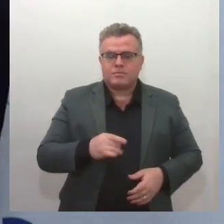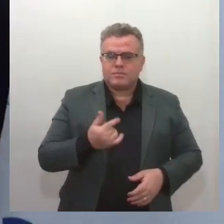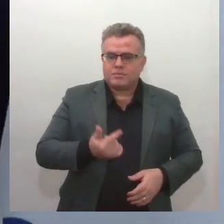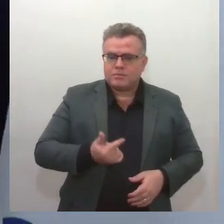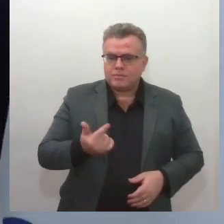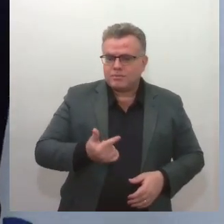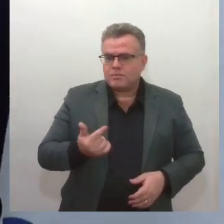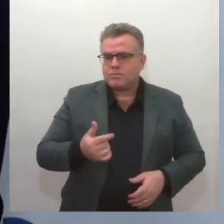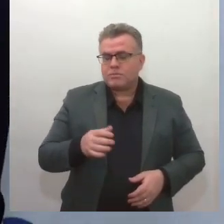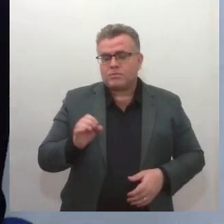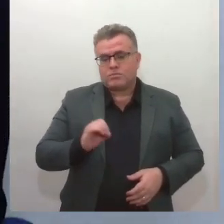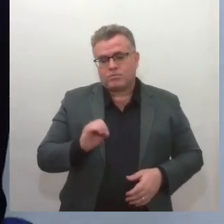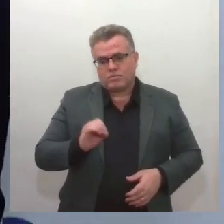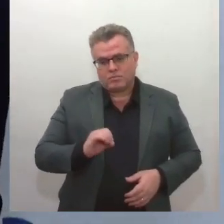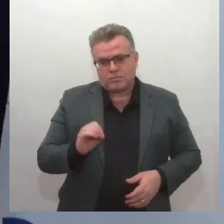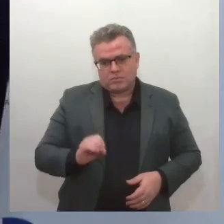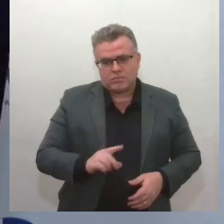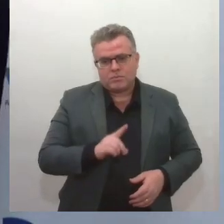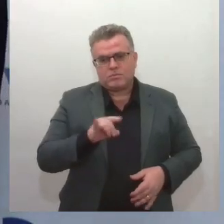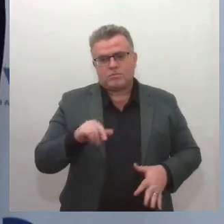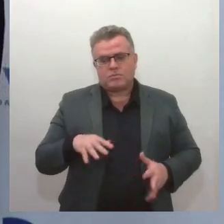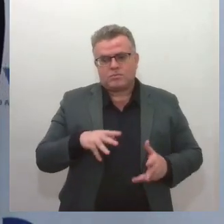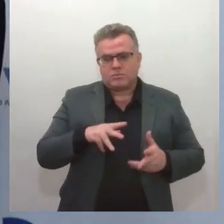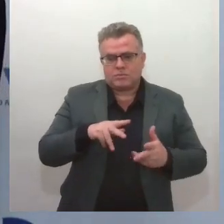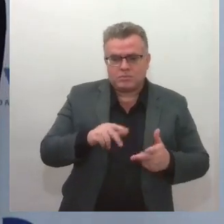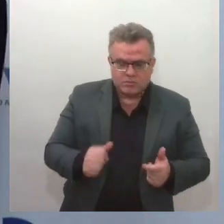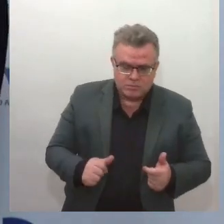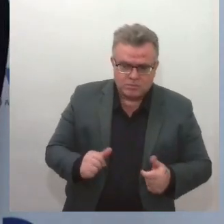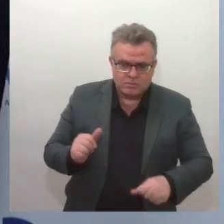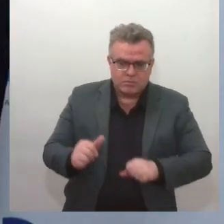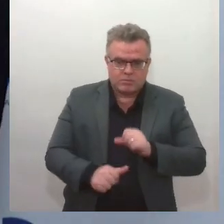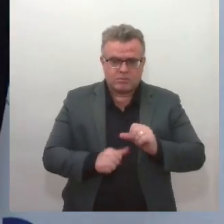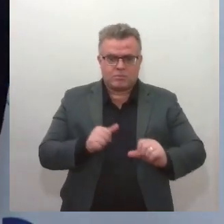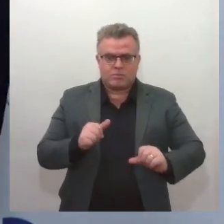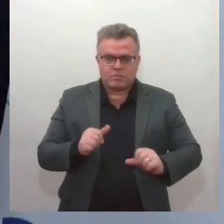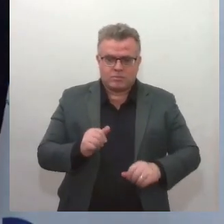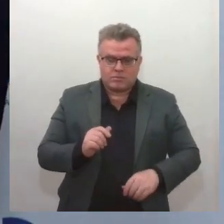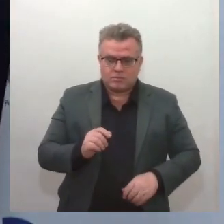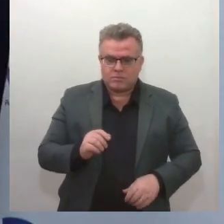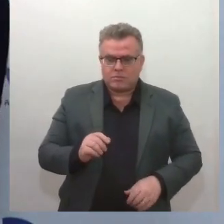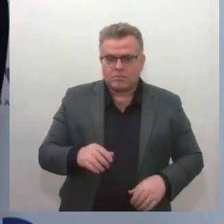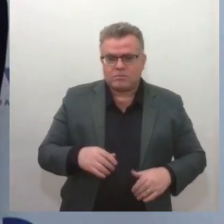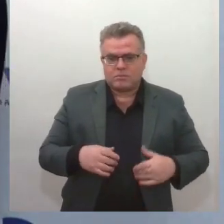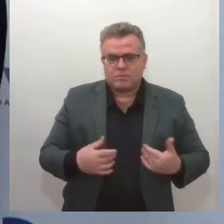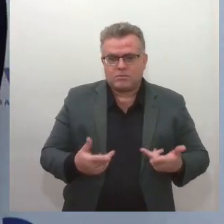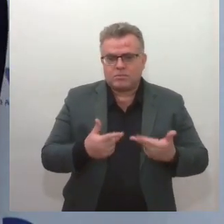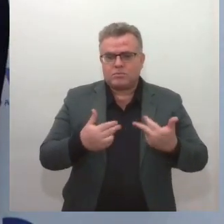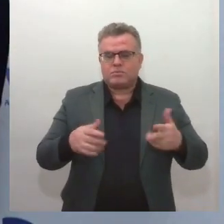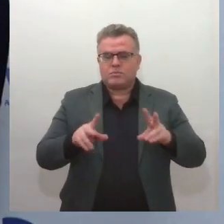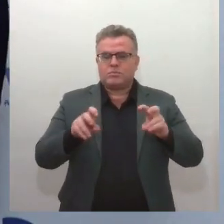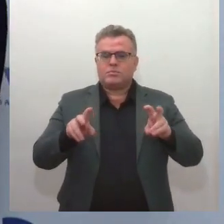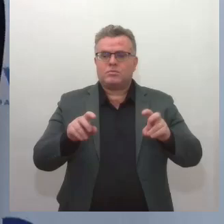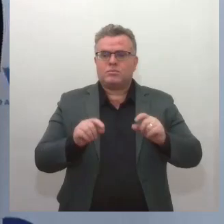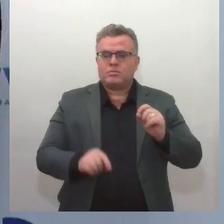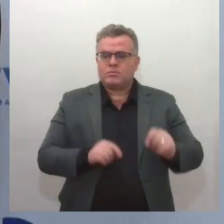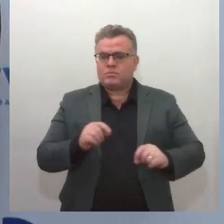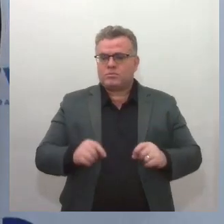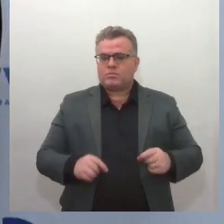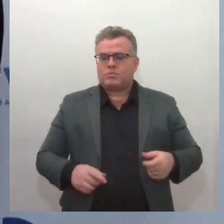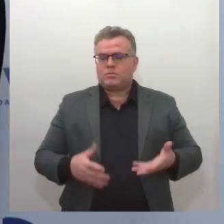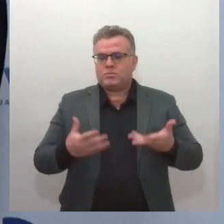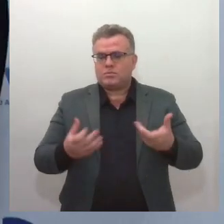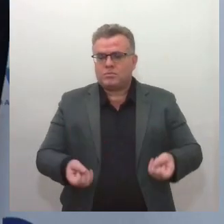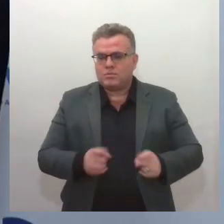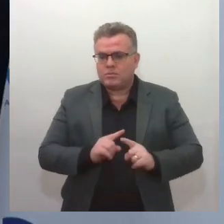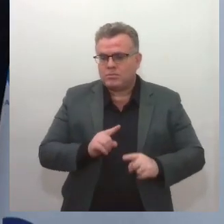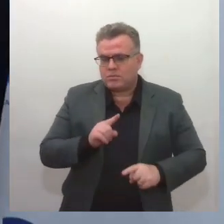da Despatologização das Pessoas Trans. O que é esse dia? É um dia contra esse estigma que, infelizmente, a